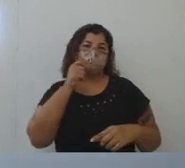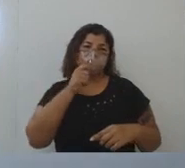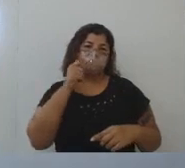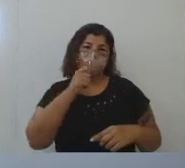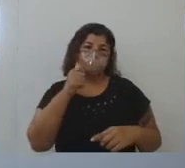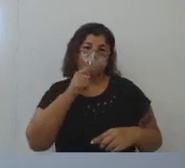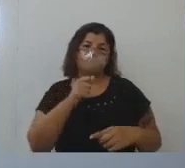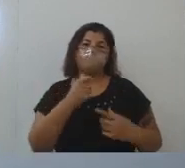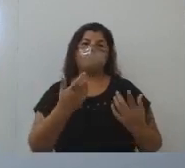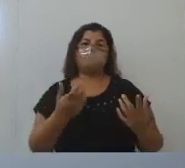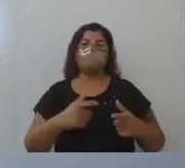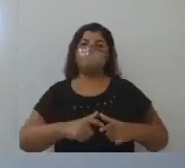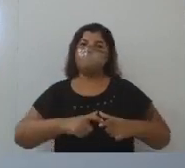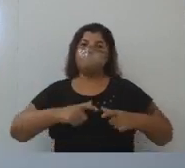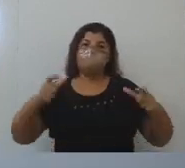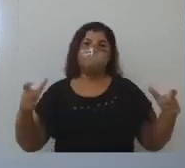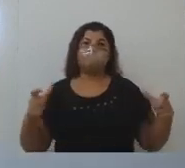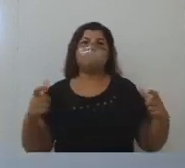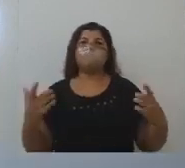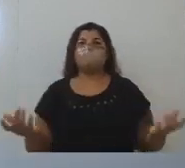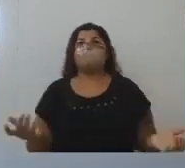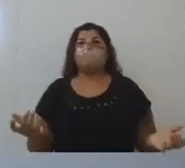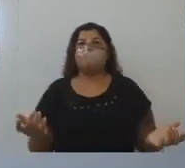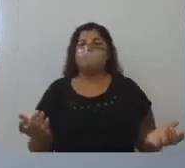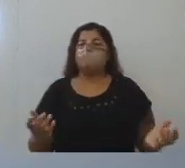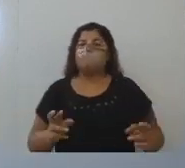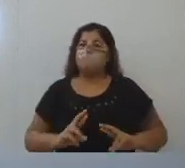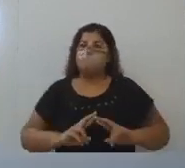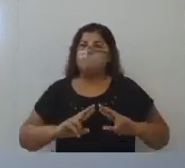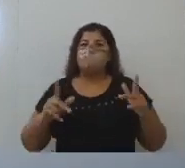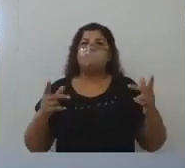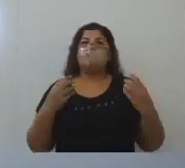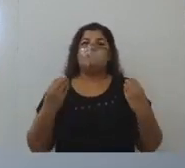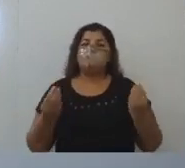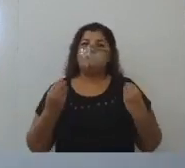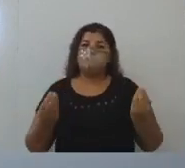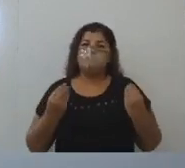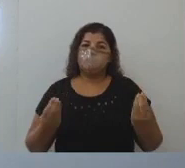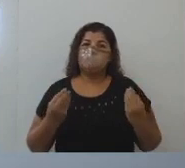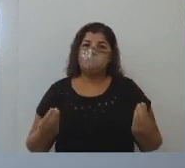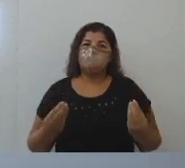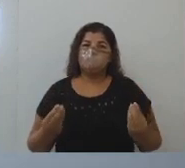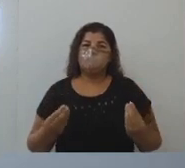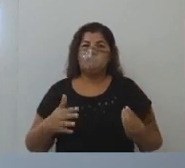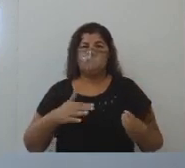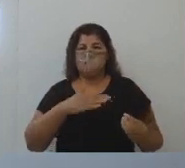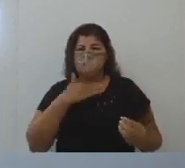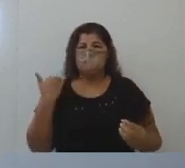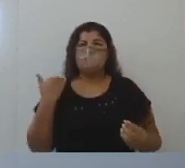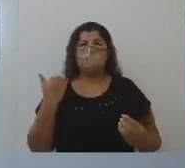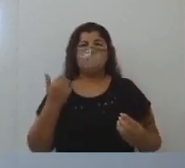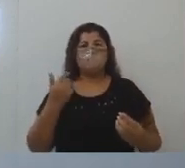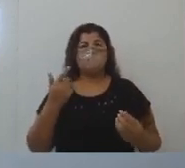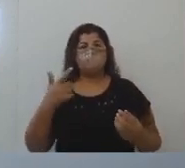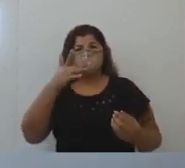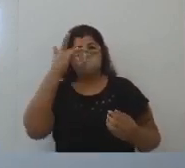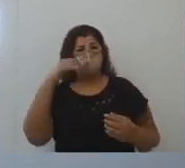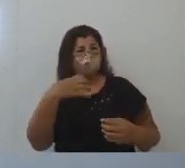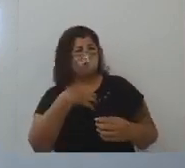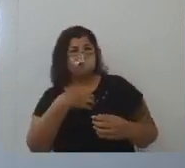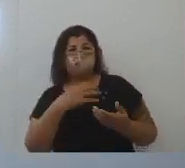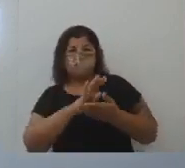têm crescido. Não dá para estranhar essa realidade? Será que a morte é uma coisa que não causa